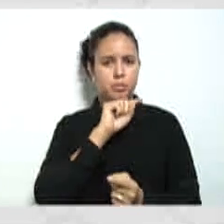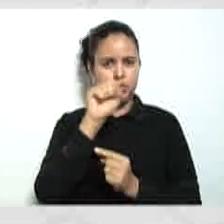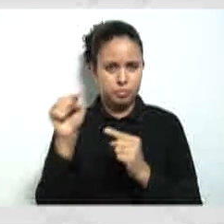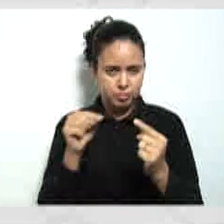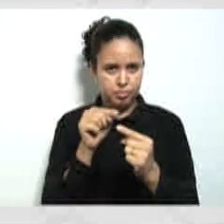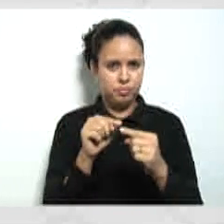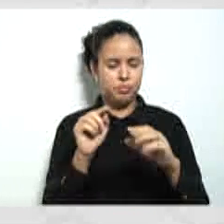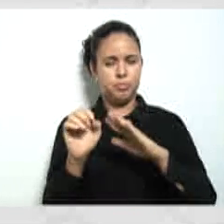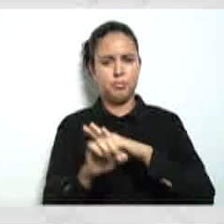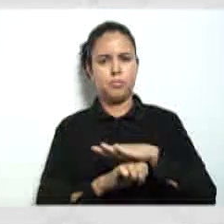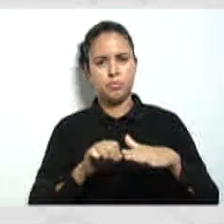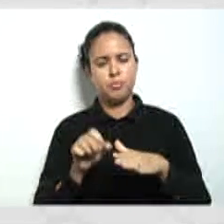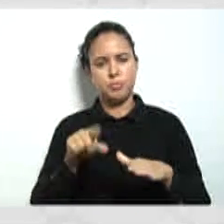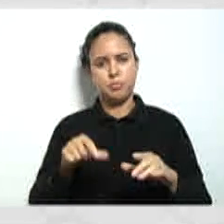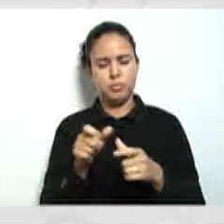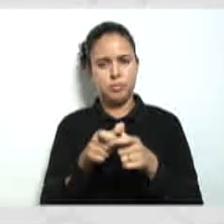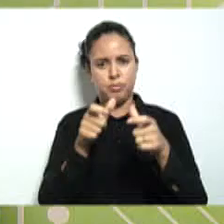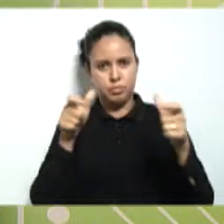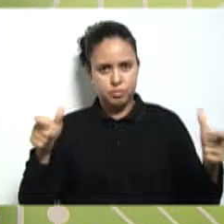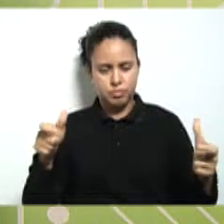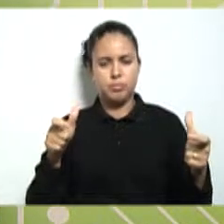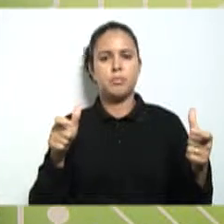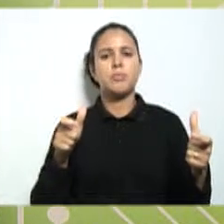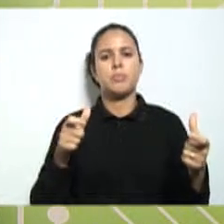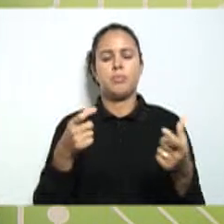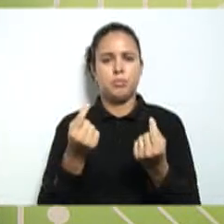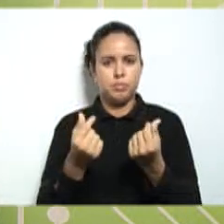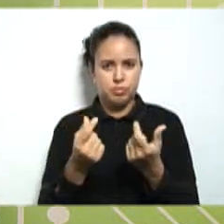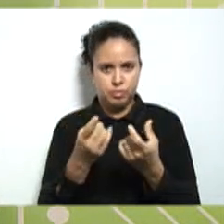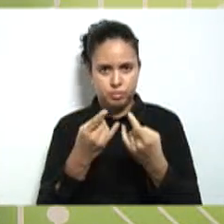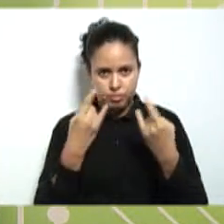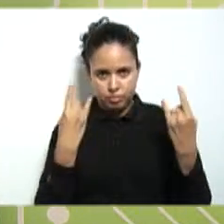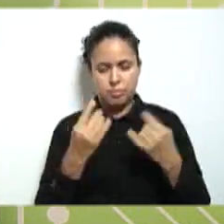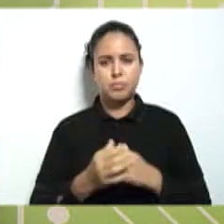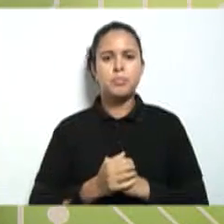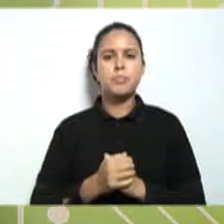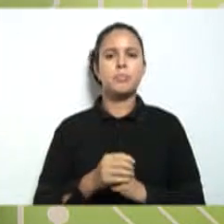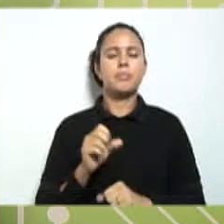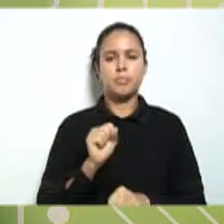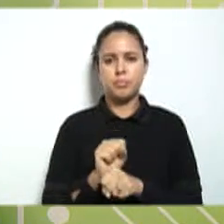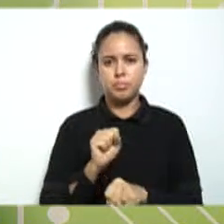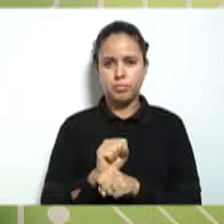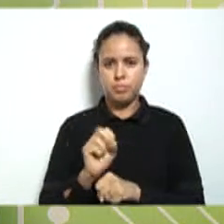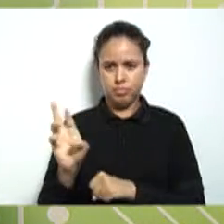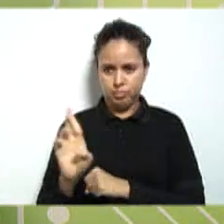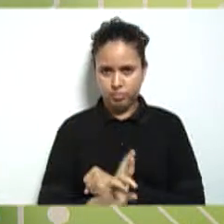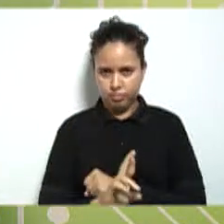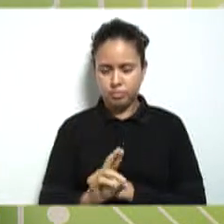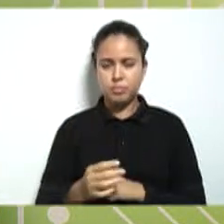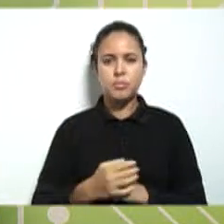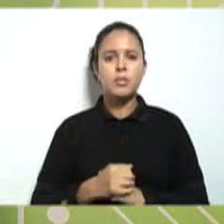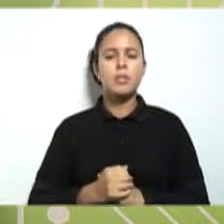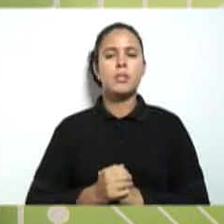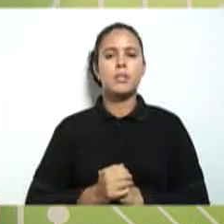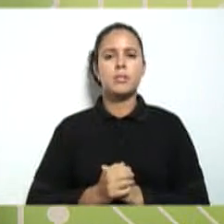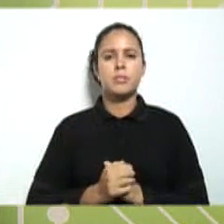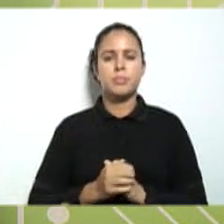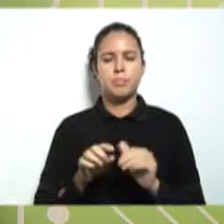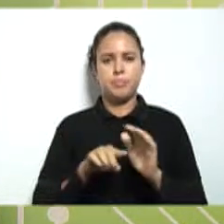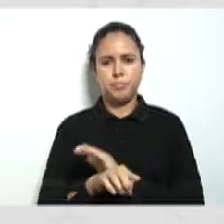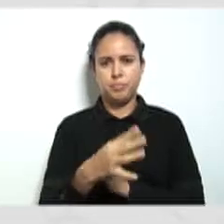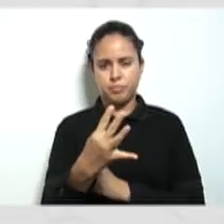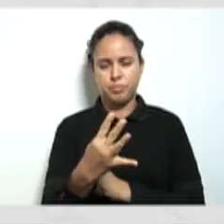E aí, qual é a resposta? Mande pra gente. Nós estamos aguardando a sua resposta pra gente ler aqui. Enquanto isso, vamos ver a pergunta